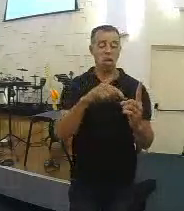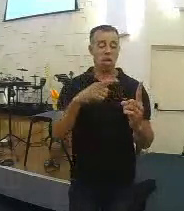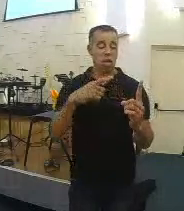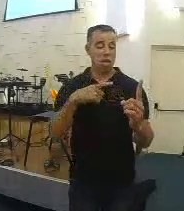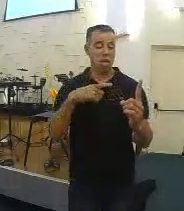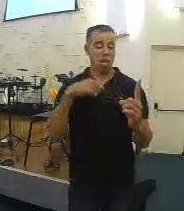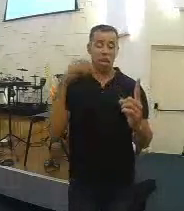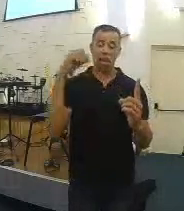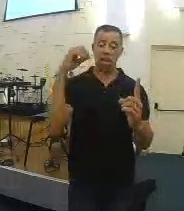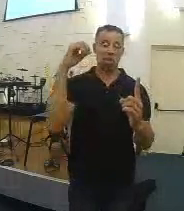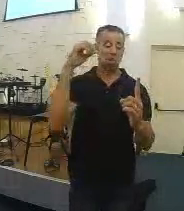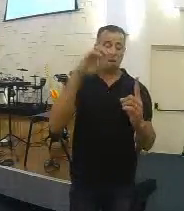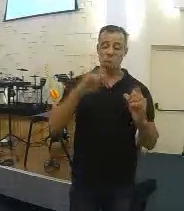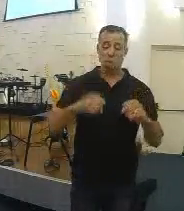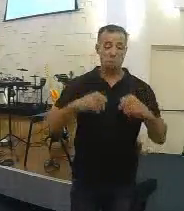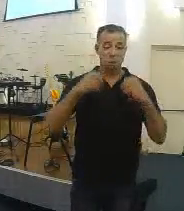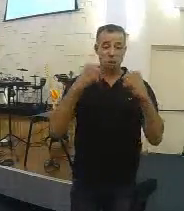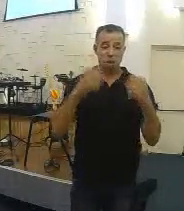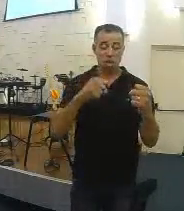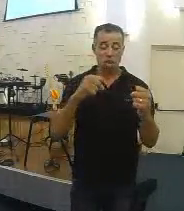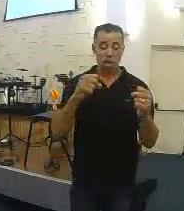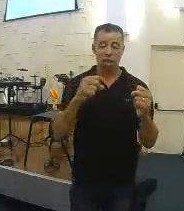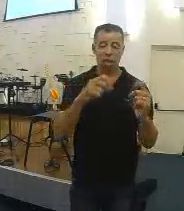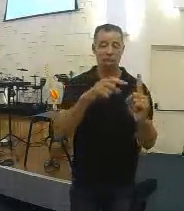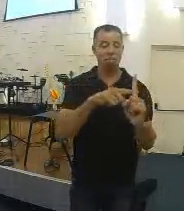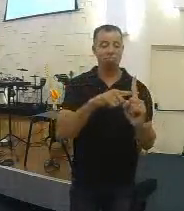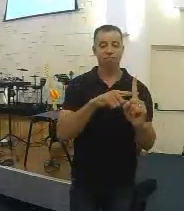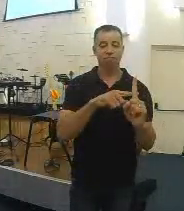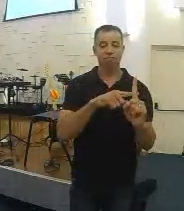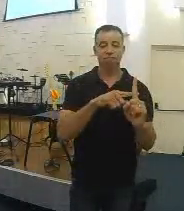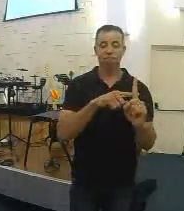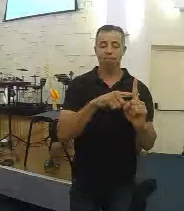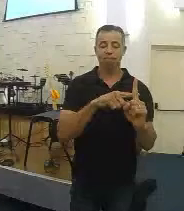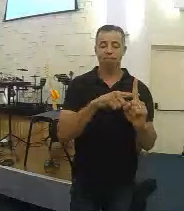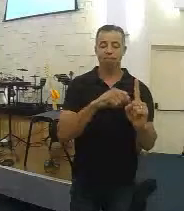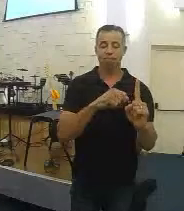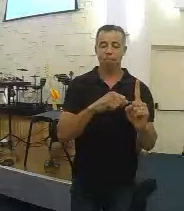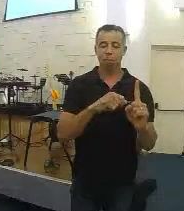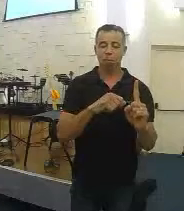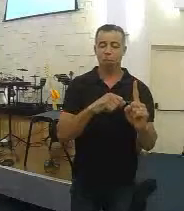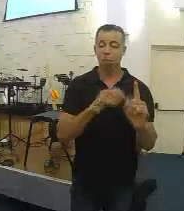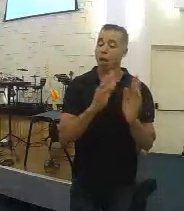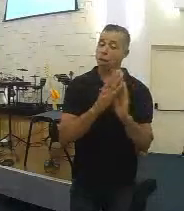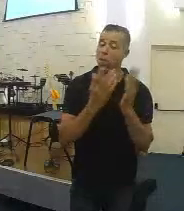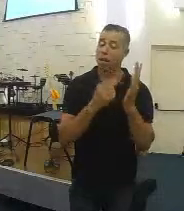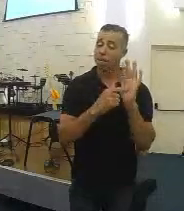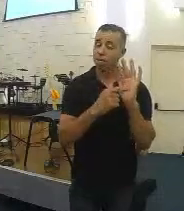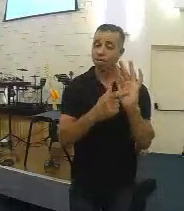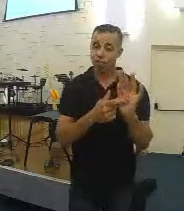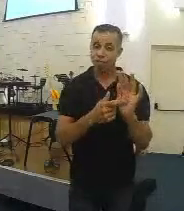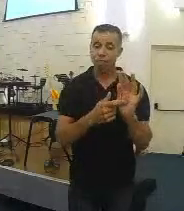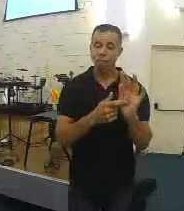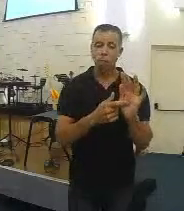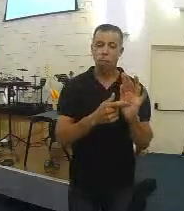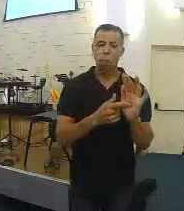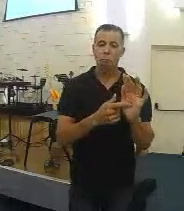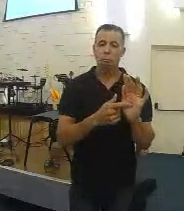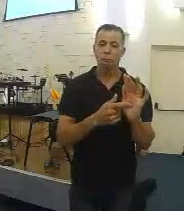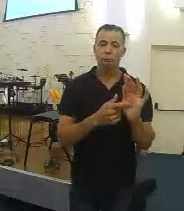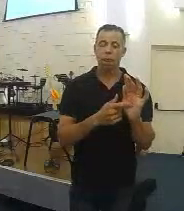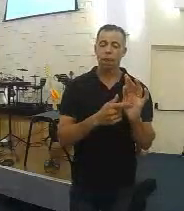posso sentir, há poder nesse lugar. Meus irmãos, a palavra de Deus mostra-nos